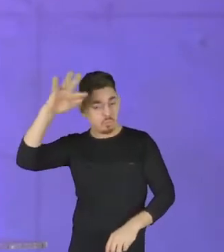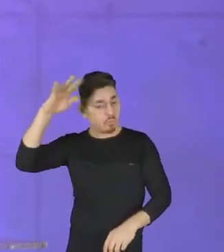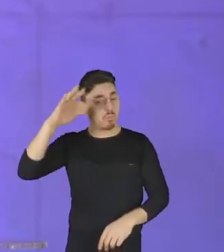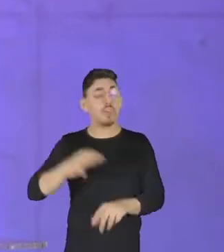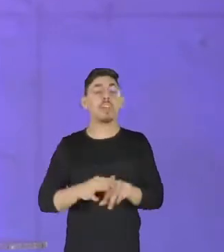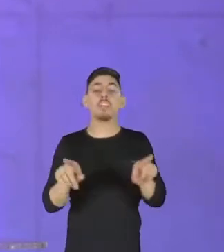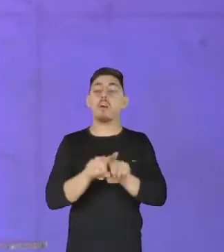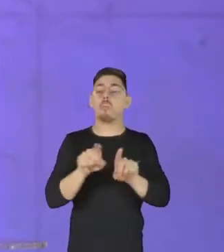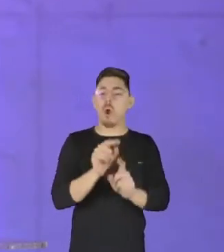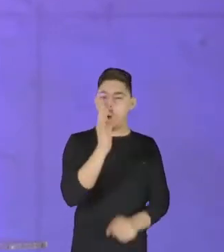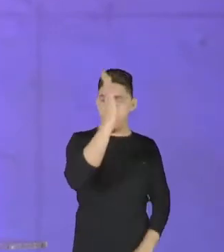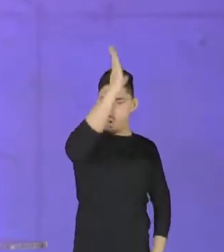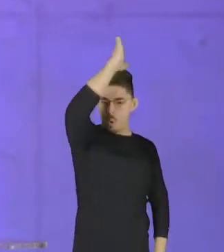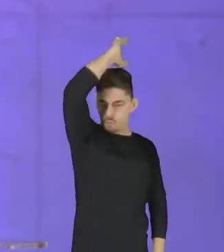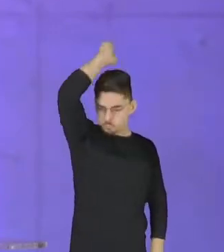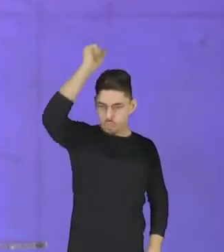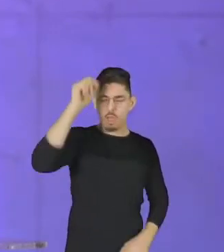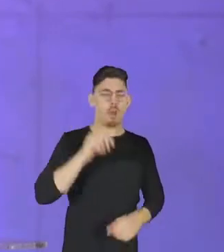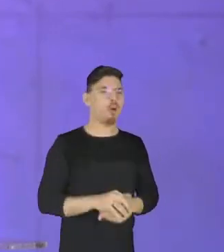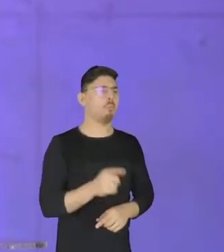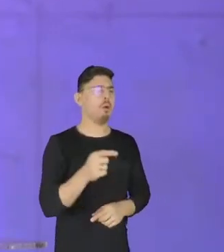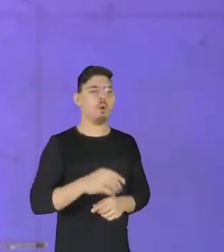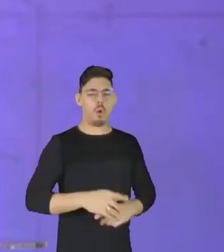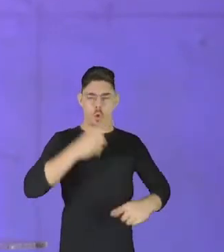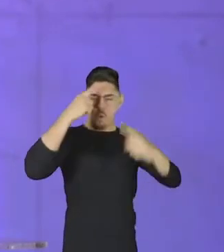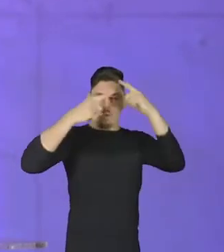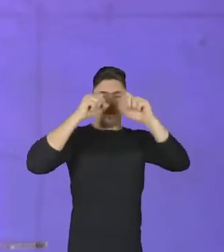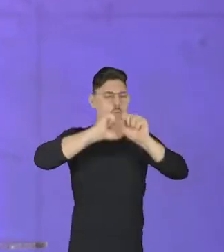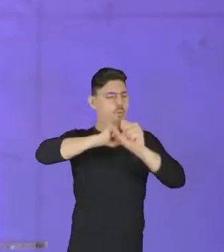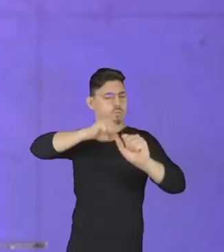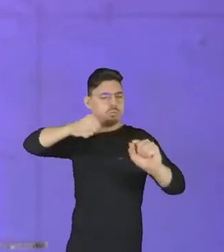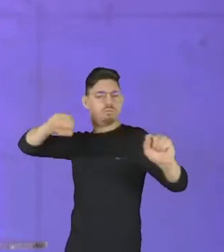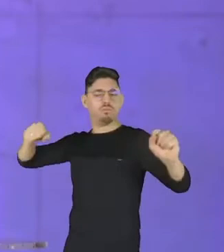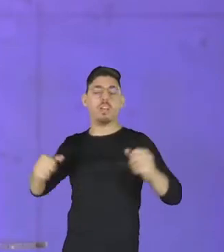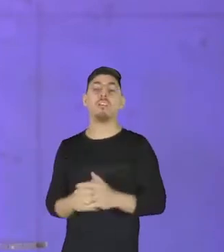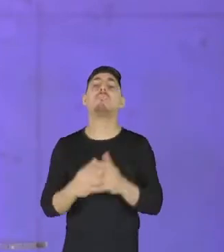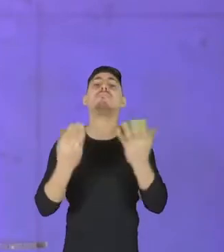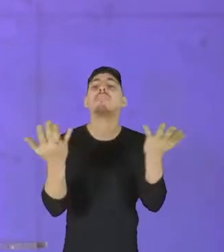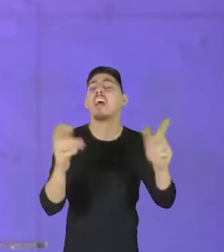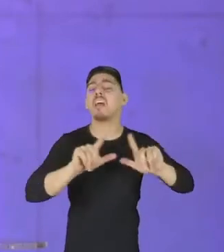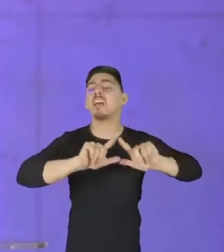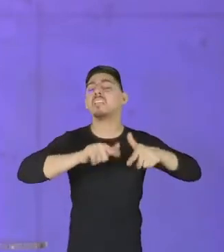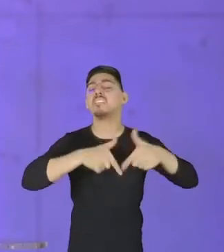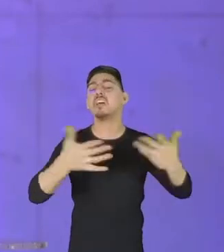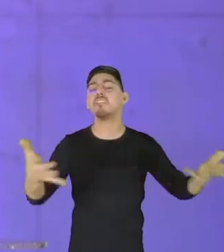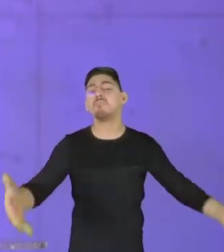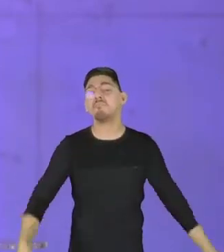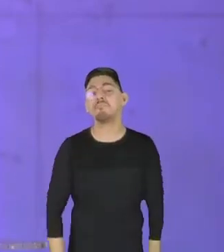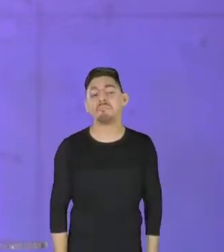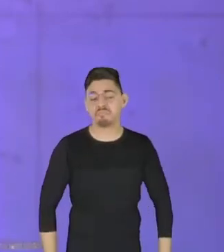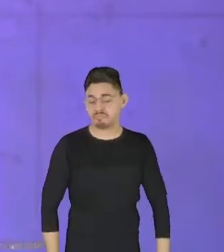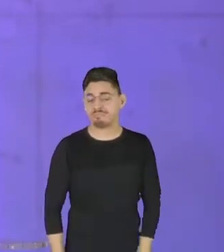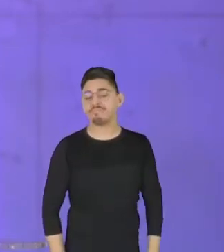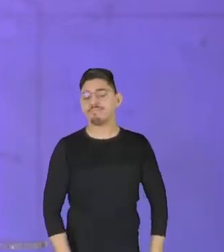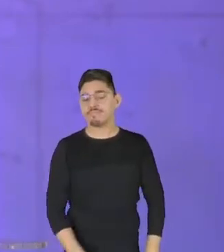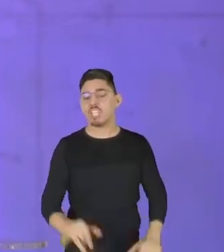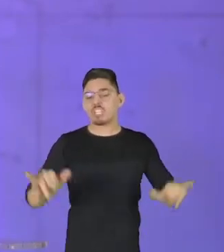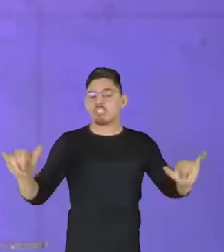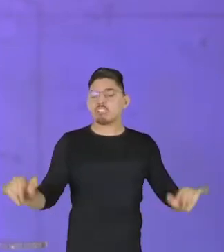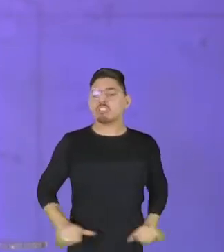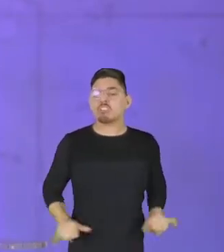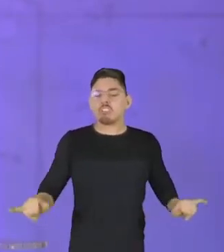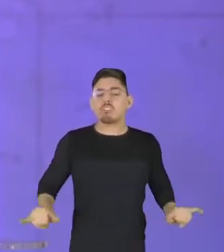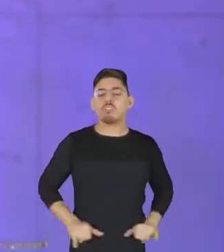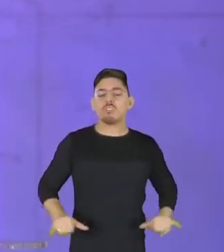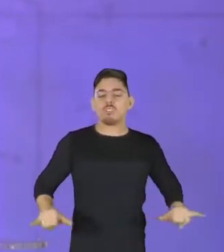o legado de ser o maior império de todos os tempos. E Israel, muitas vezes, padeceu nas mãos